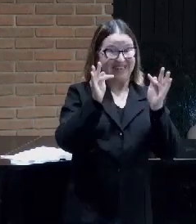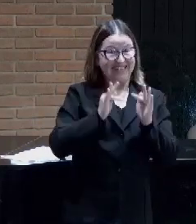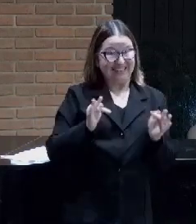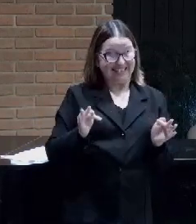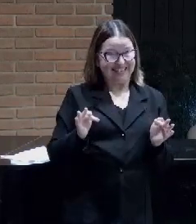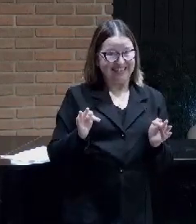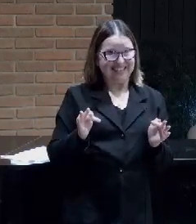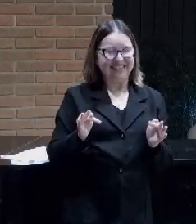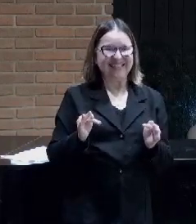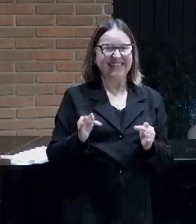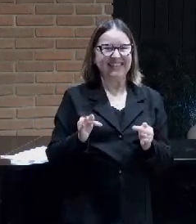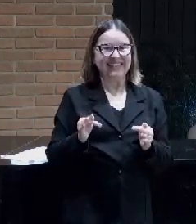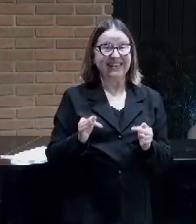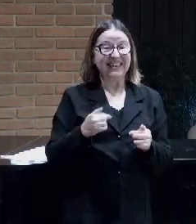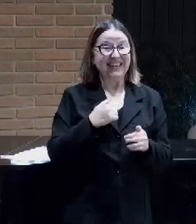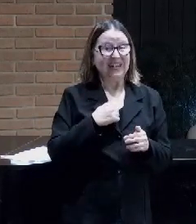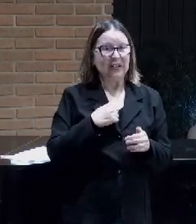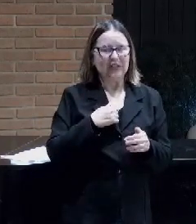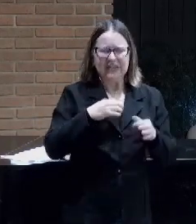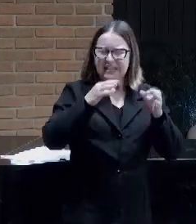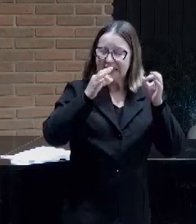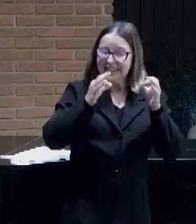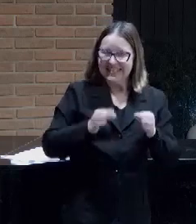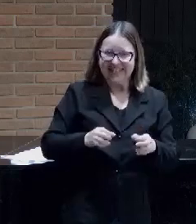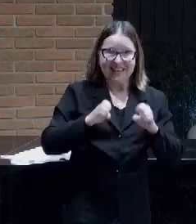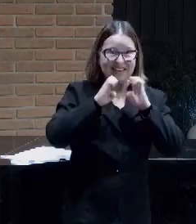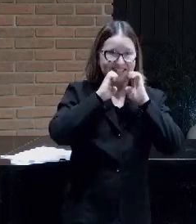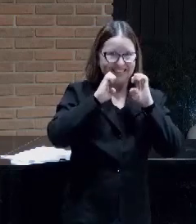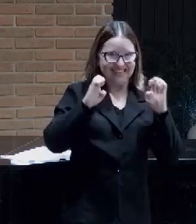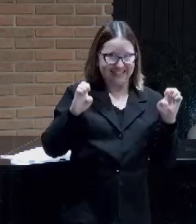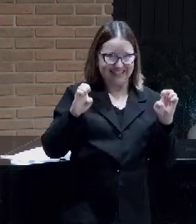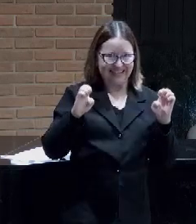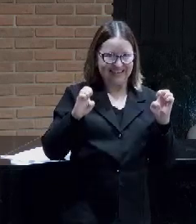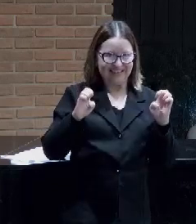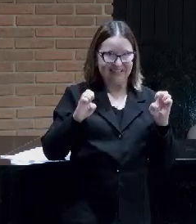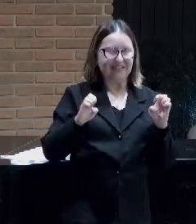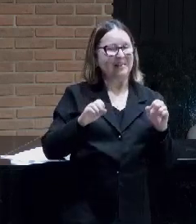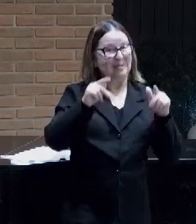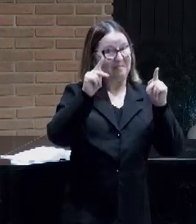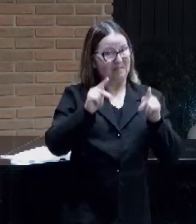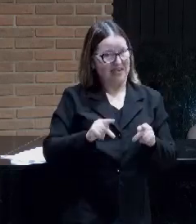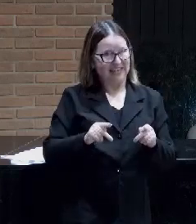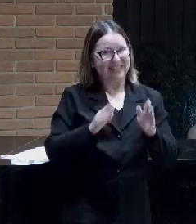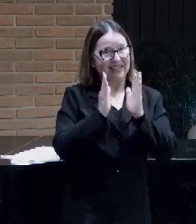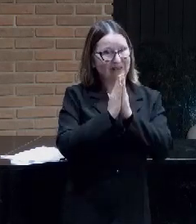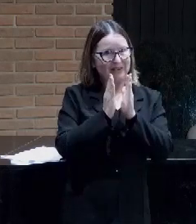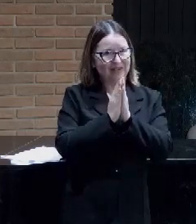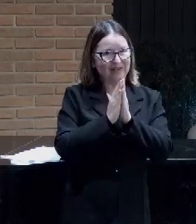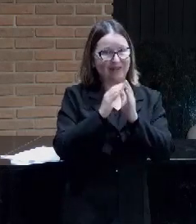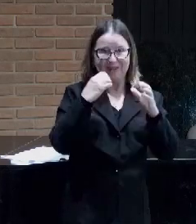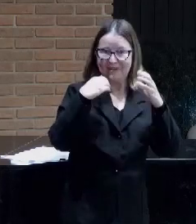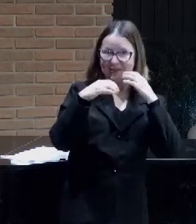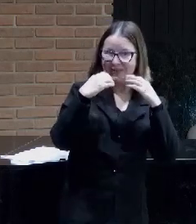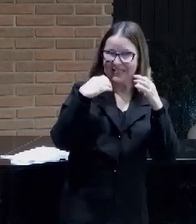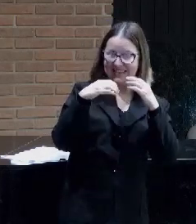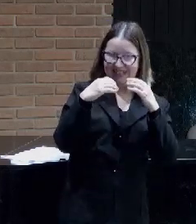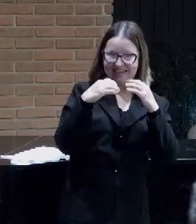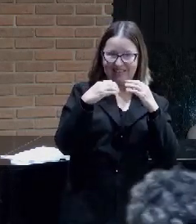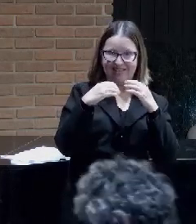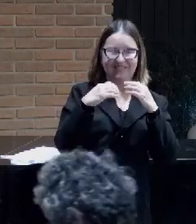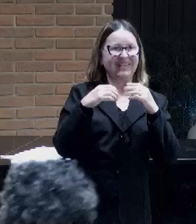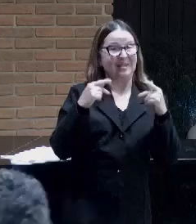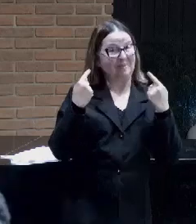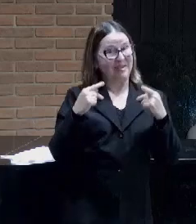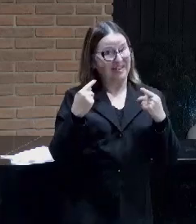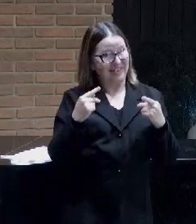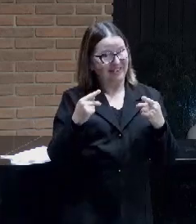eu tenho total certeza de que o Evangelho presente nas orações, nos cânticos, na pregação, aquece nossos corações, independente do